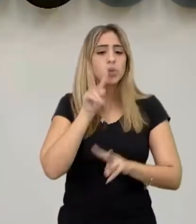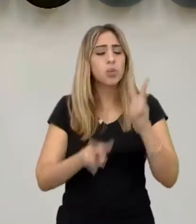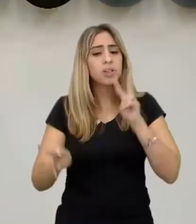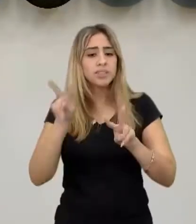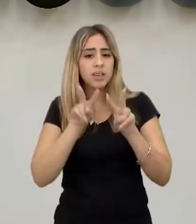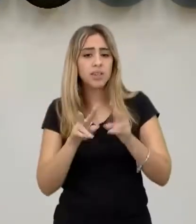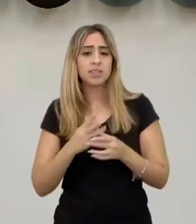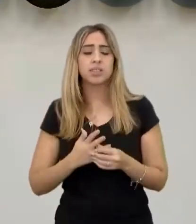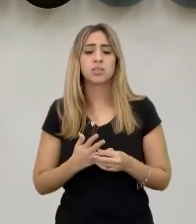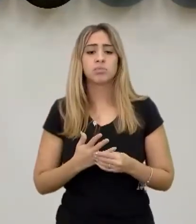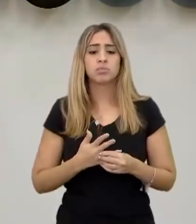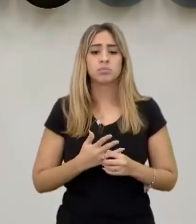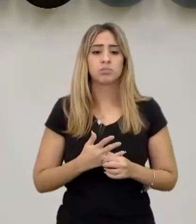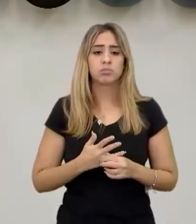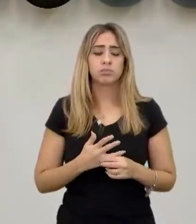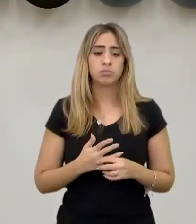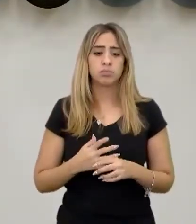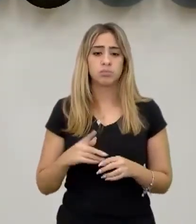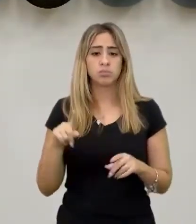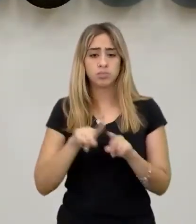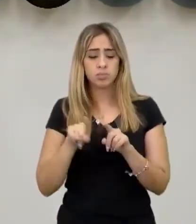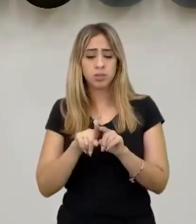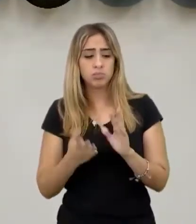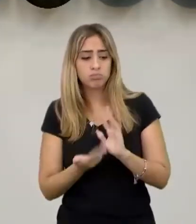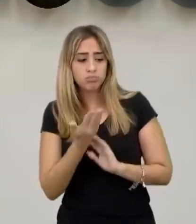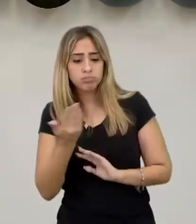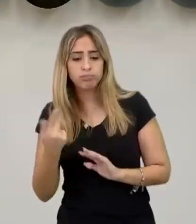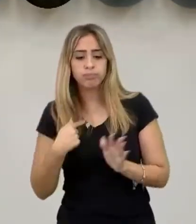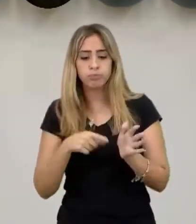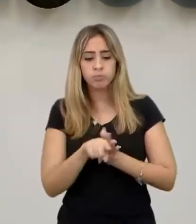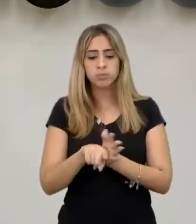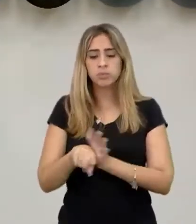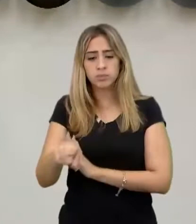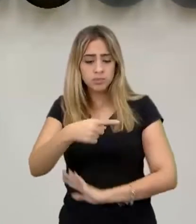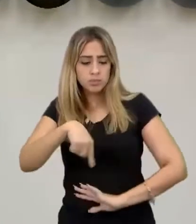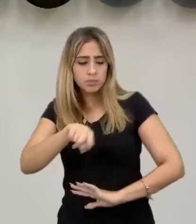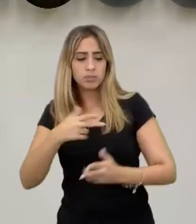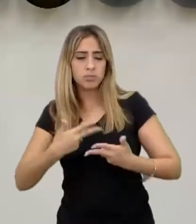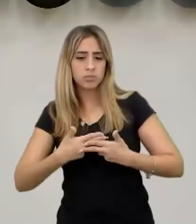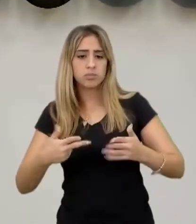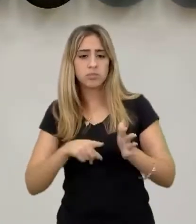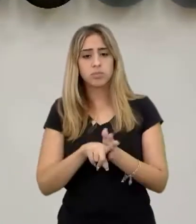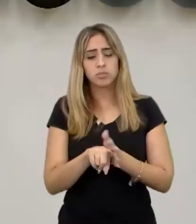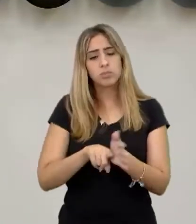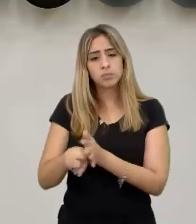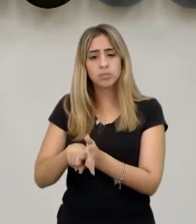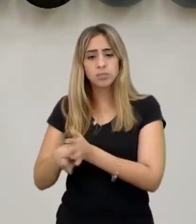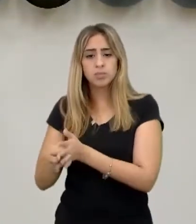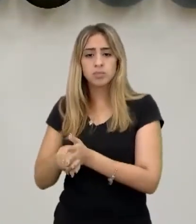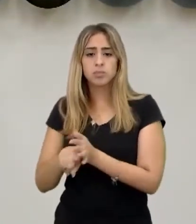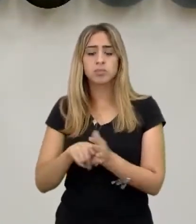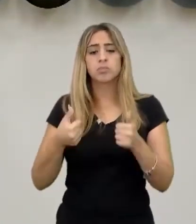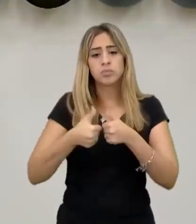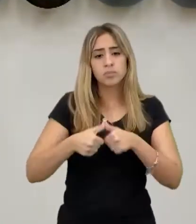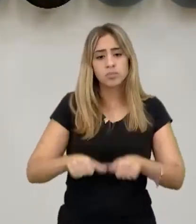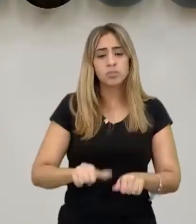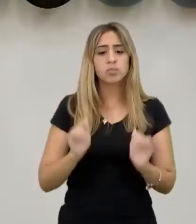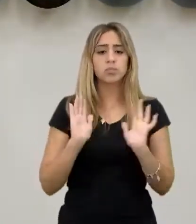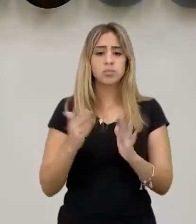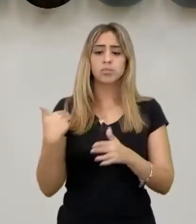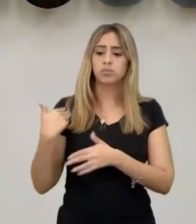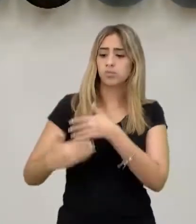observação, né, de levantamento daqueles, né, pesquisadores que estão